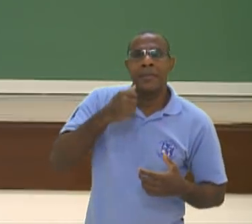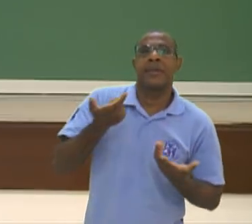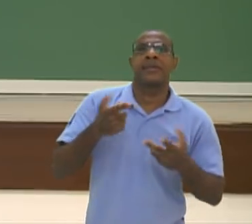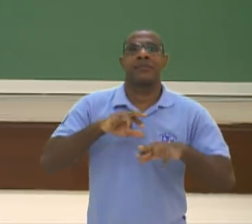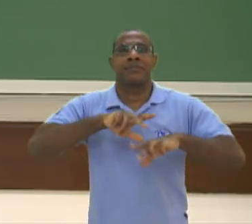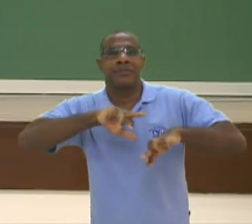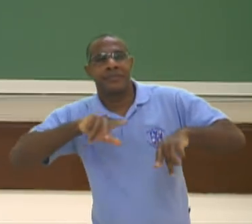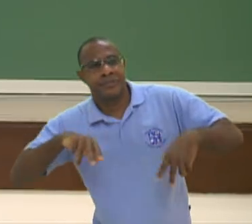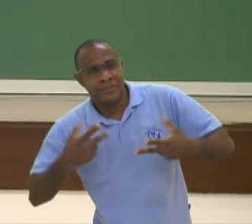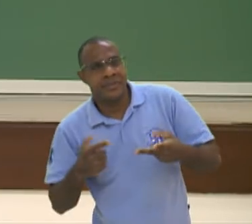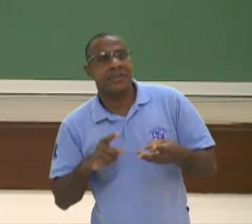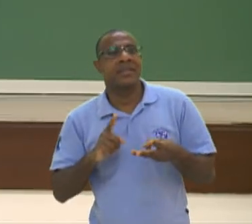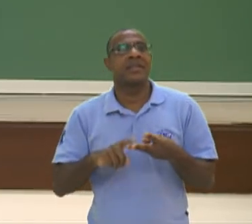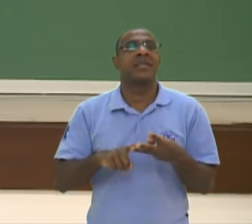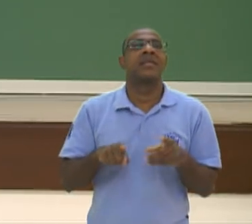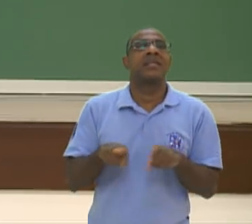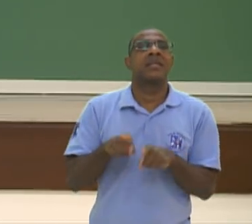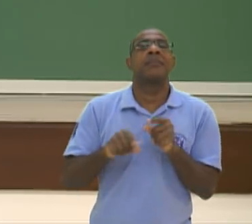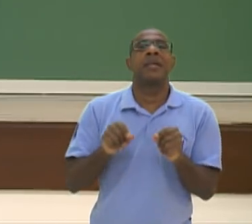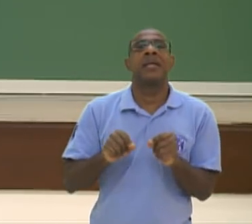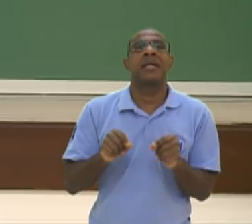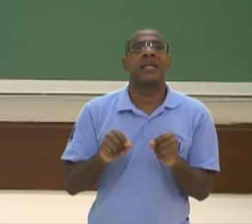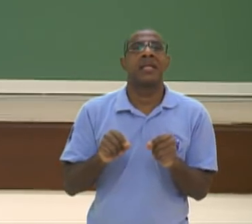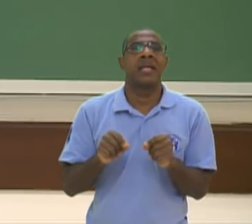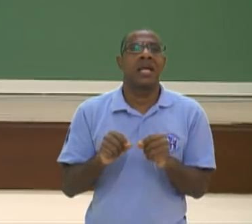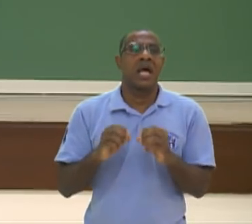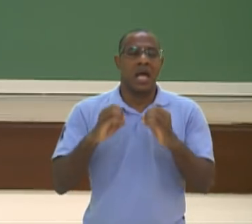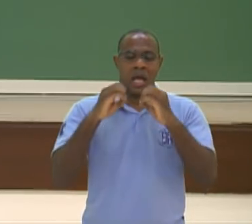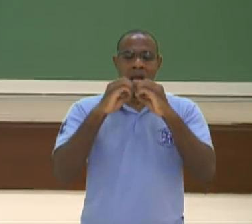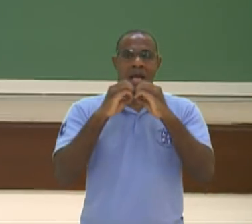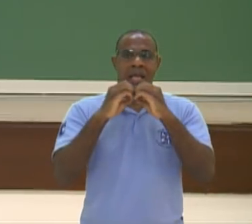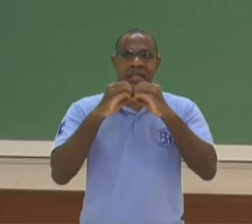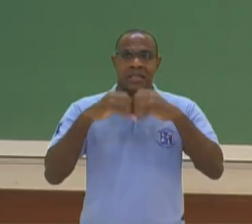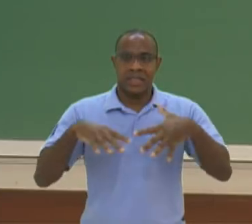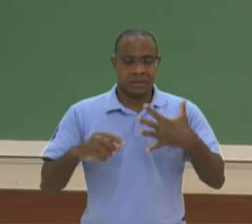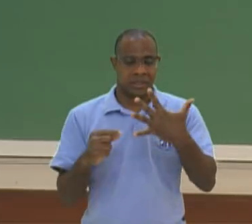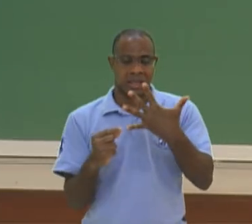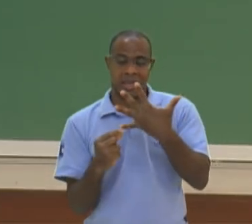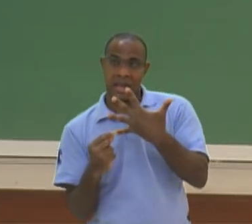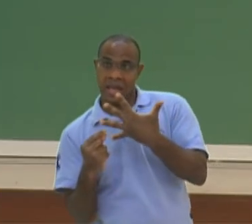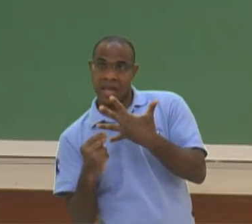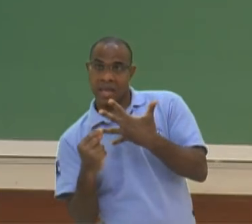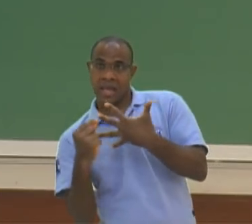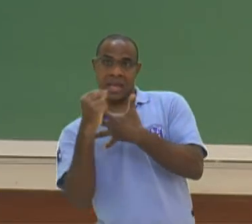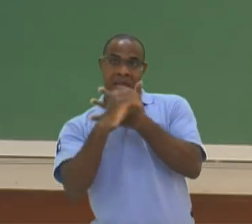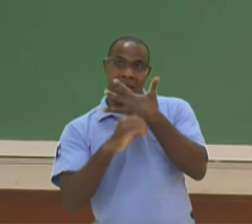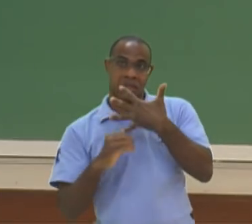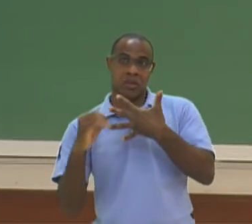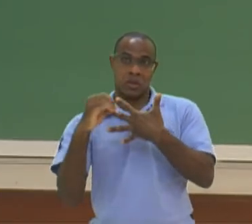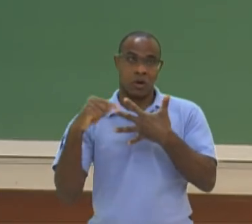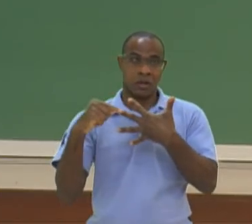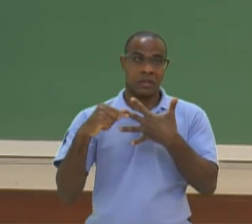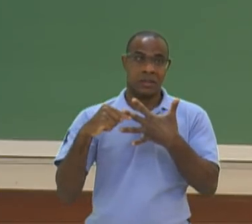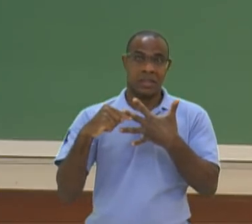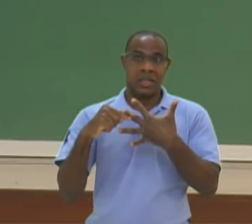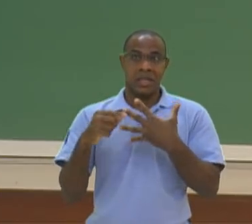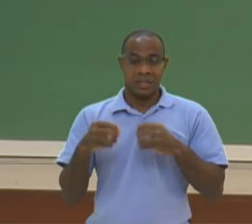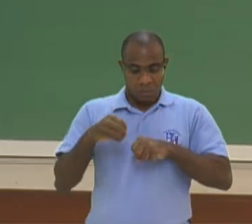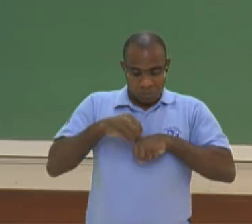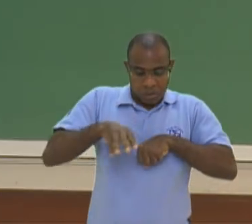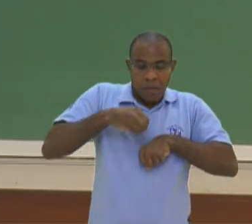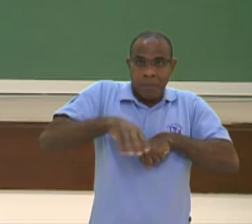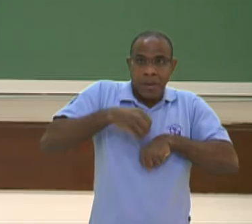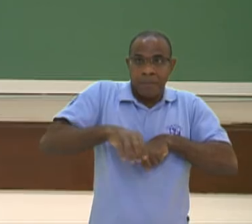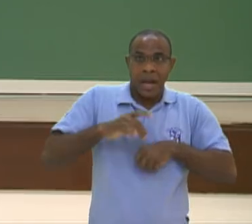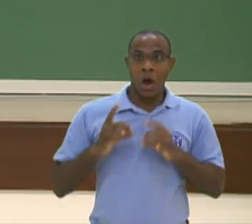materno. Nós vimos que as glândulas endócrinas são aquelas que lançam esses hormônios dentro do corpo,